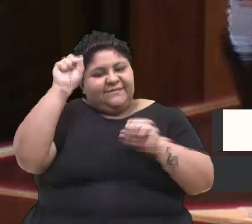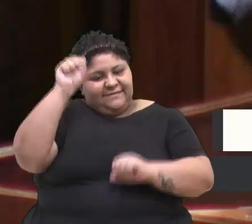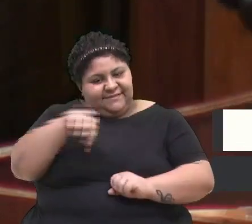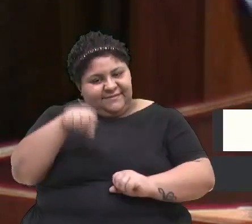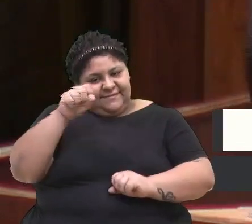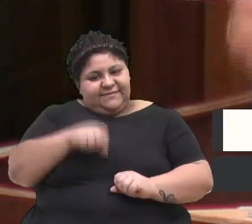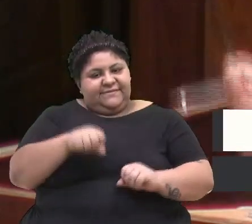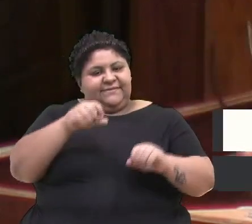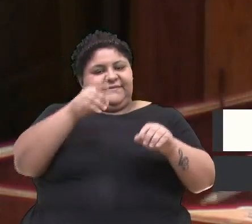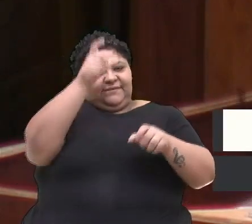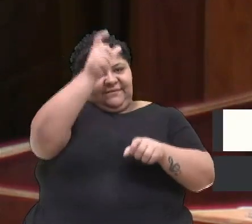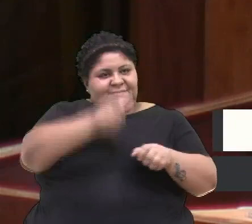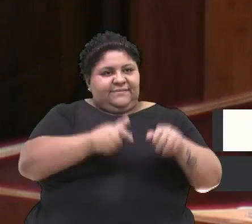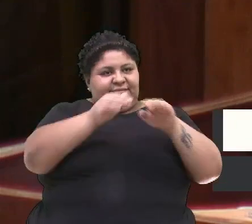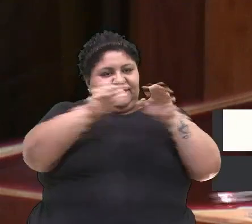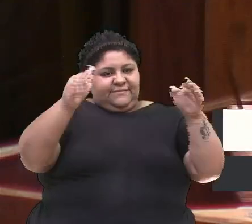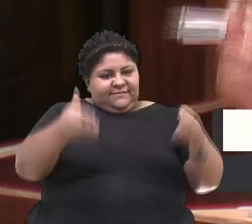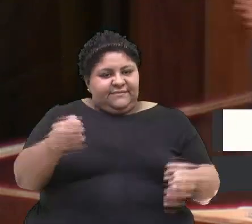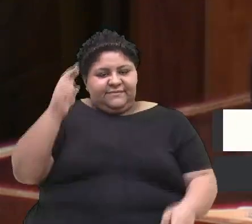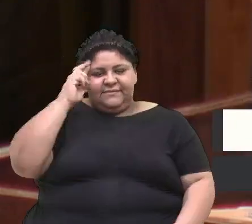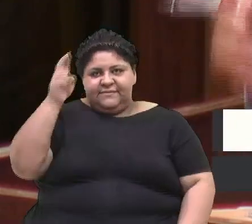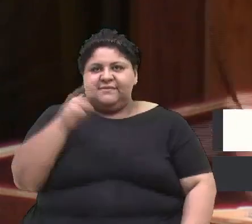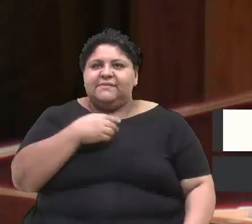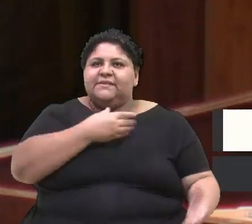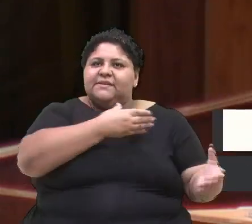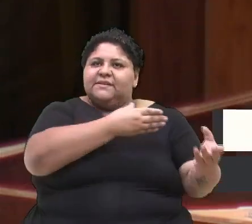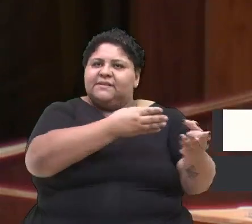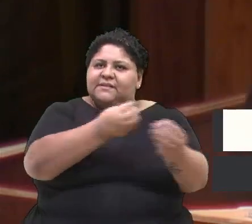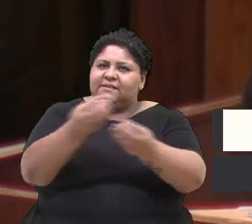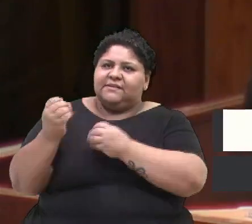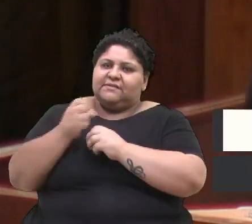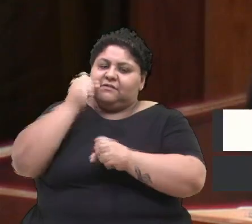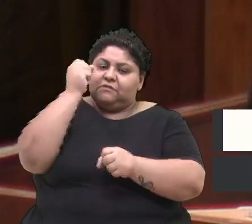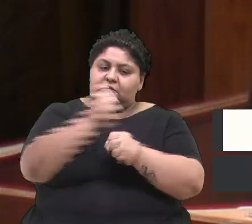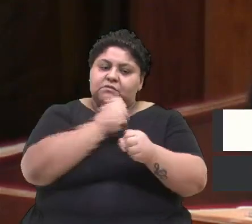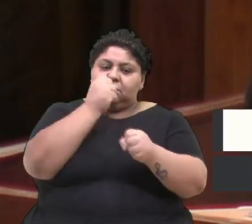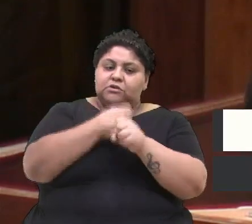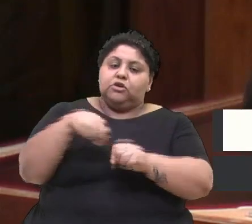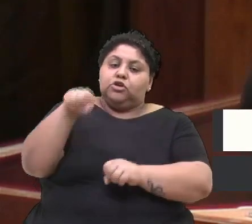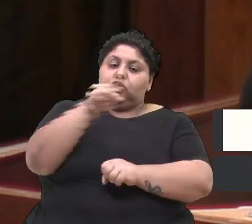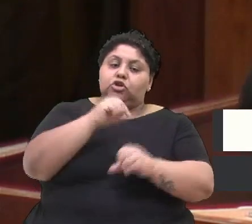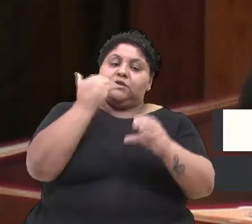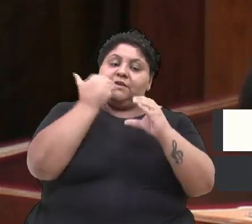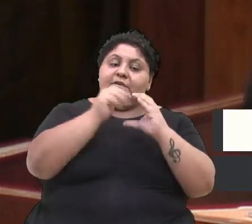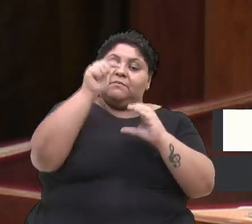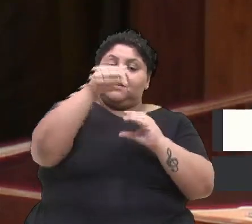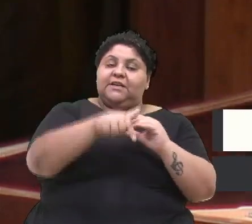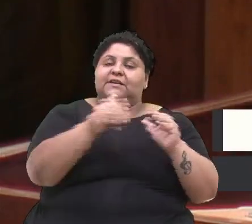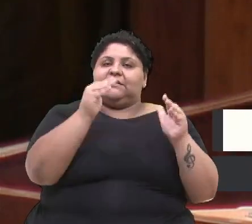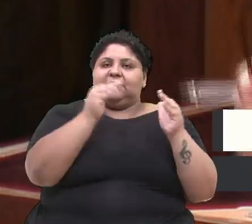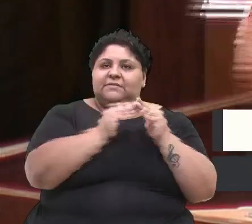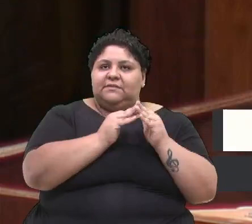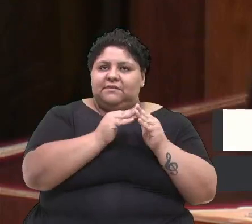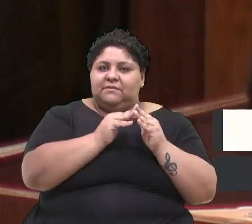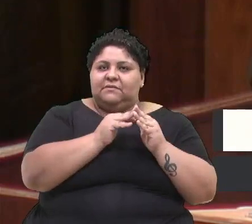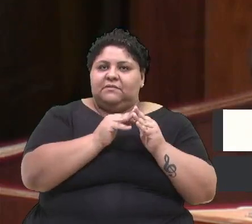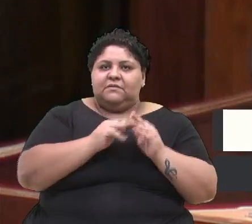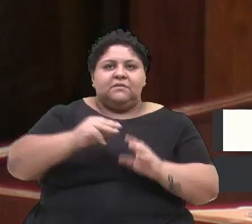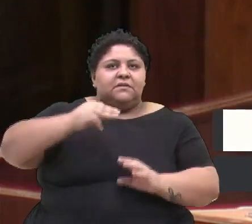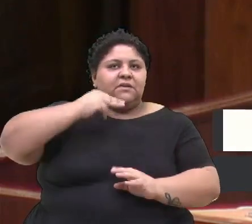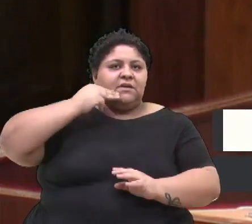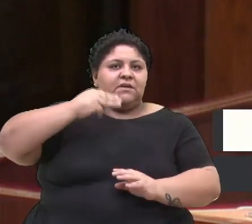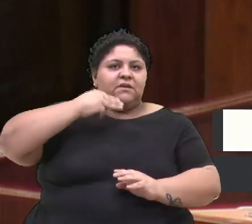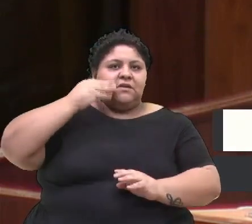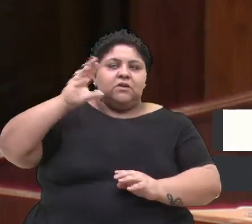da mesa diretora e tantas obras que nós encaminhamos nessa casa e que a Marisol com